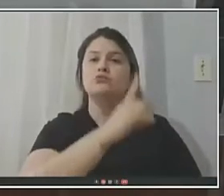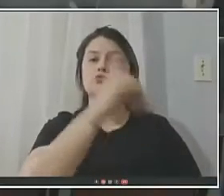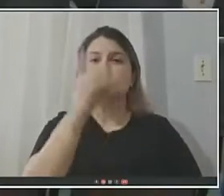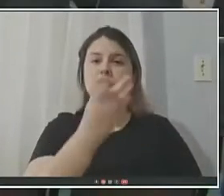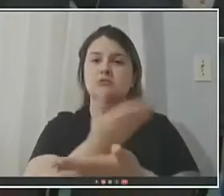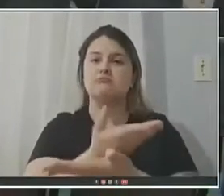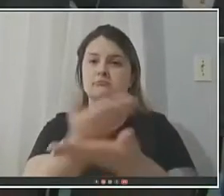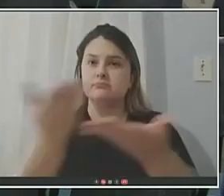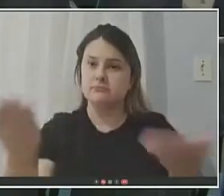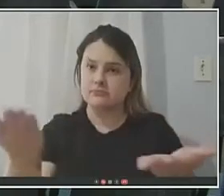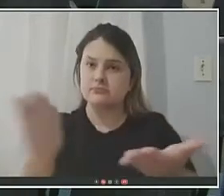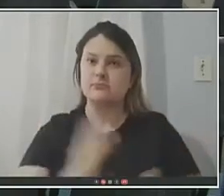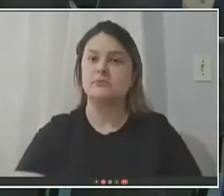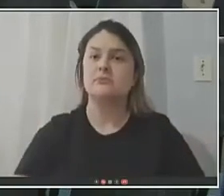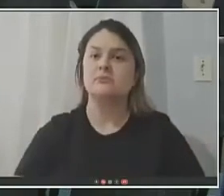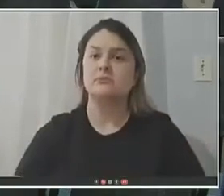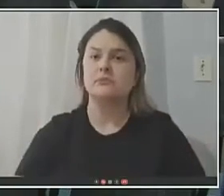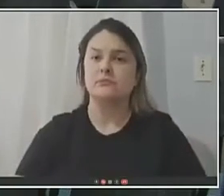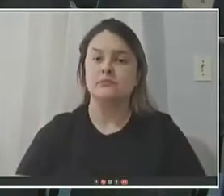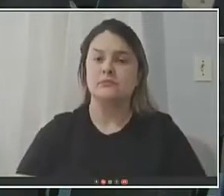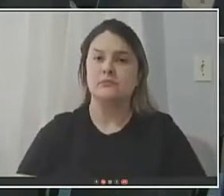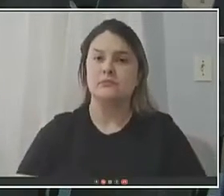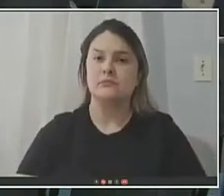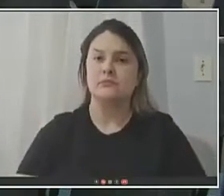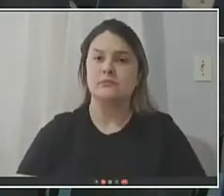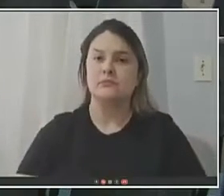Legenda Adriana